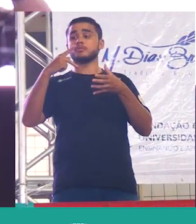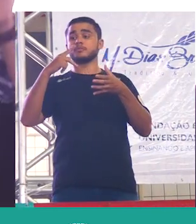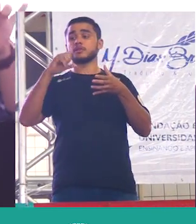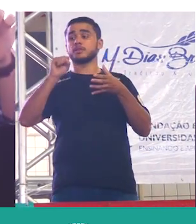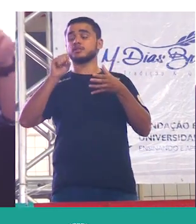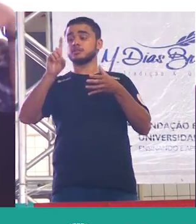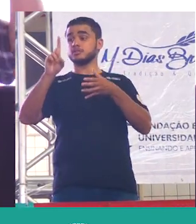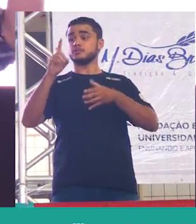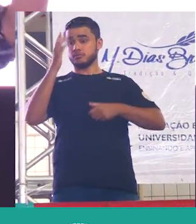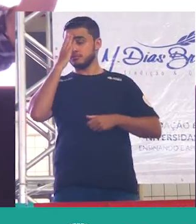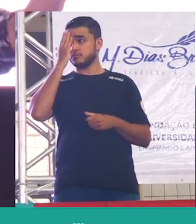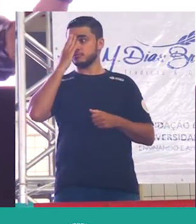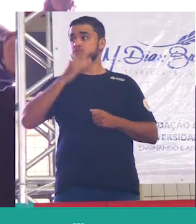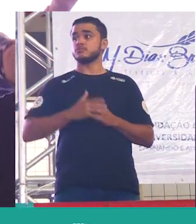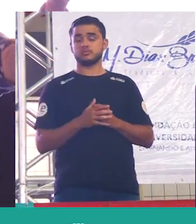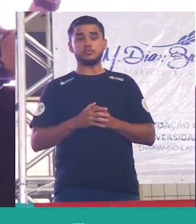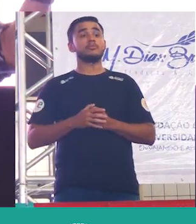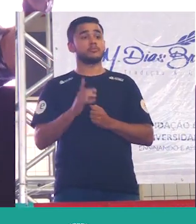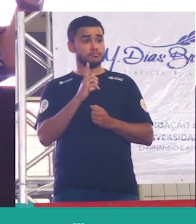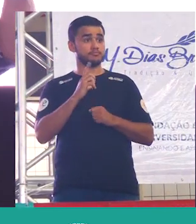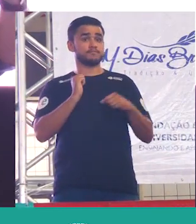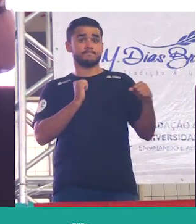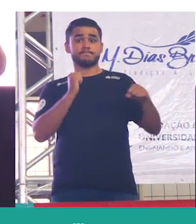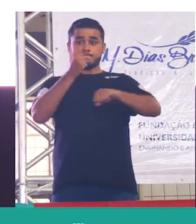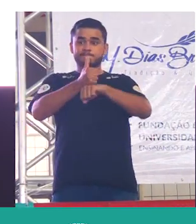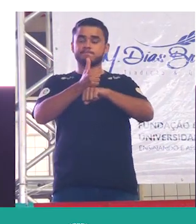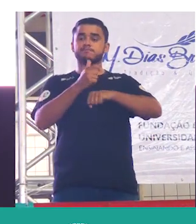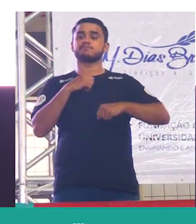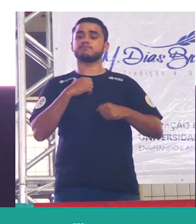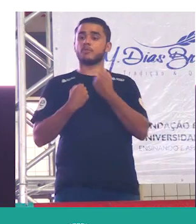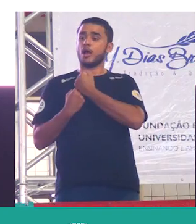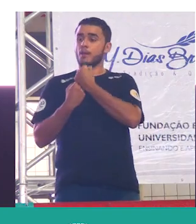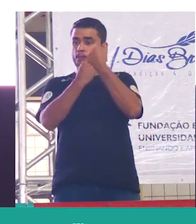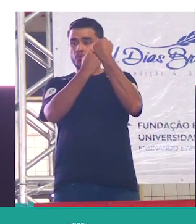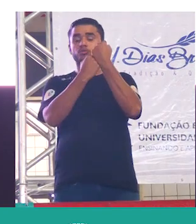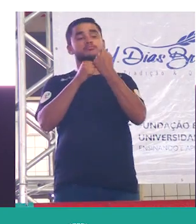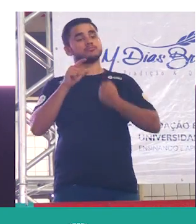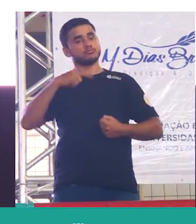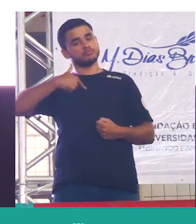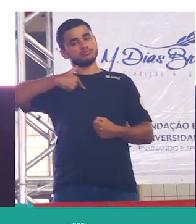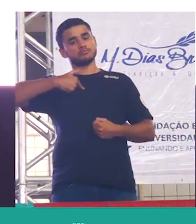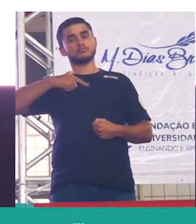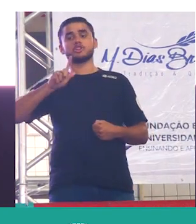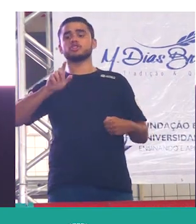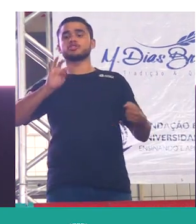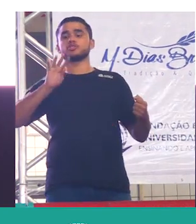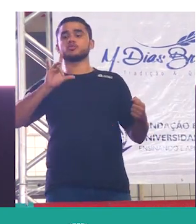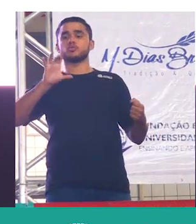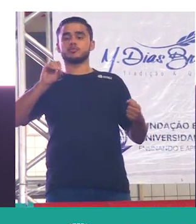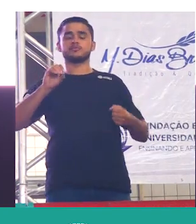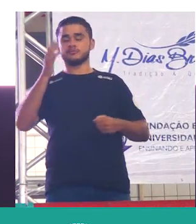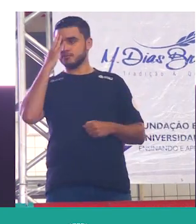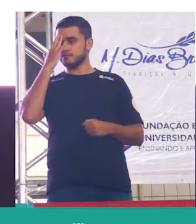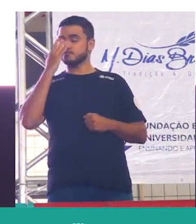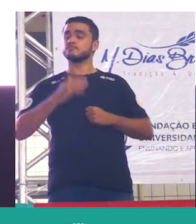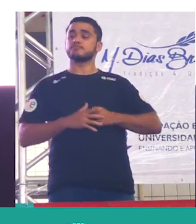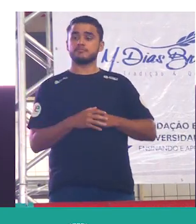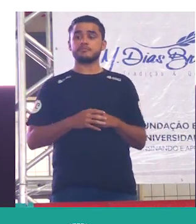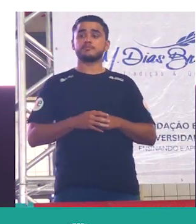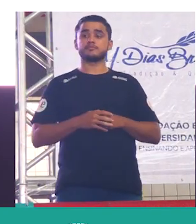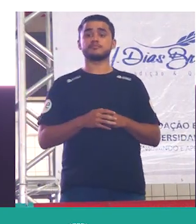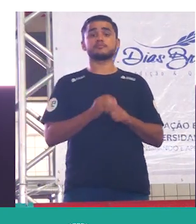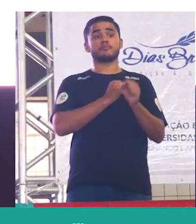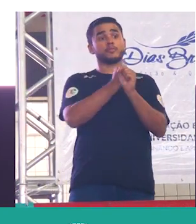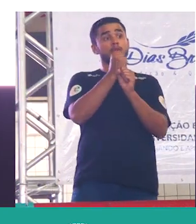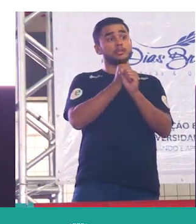PSD, que foi eleito, inclusive, com apoio do Vargas, fica 5 anos. Então, pessoal,